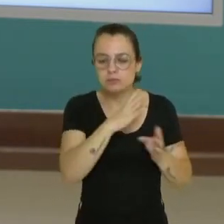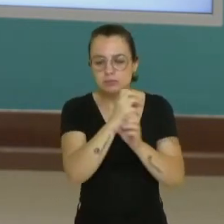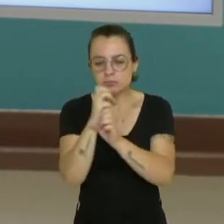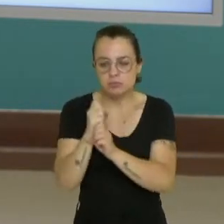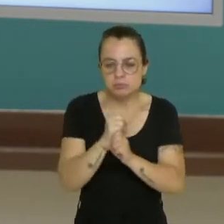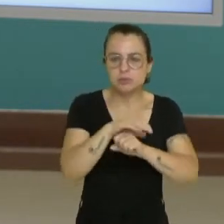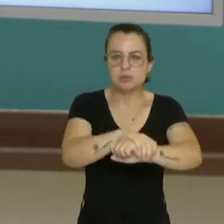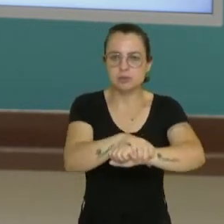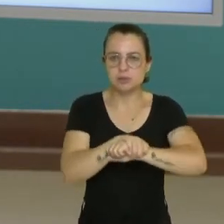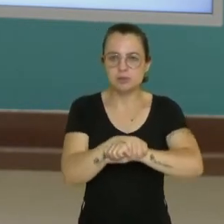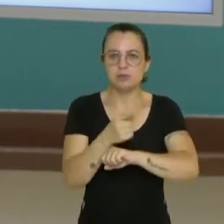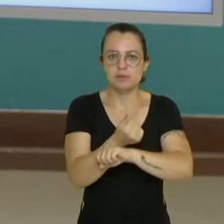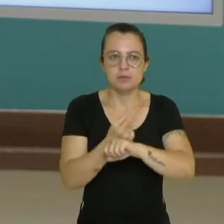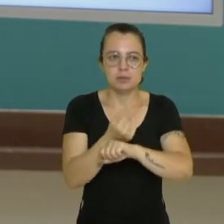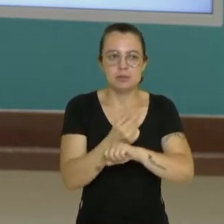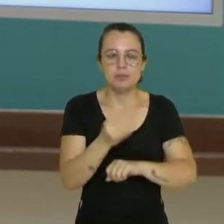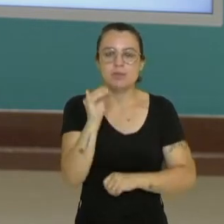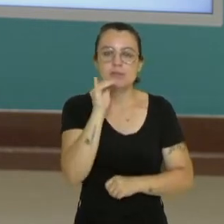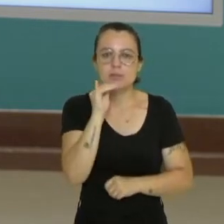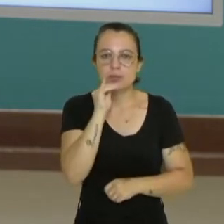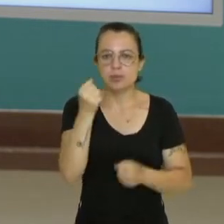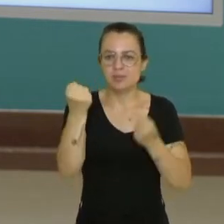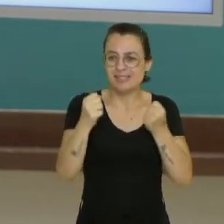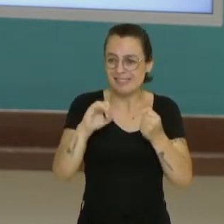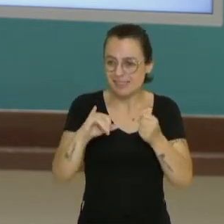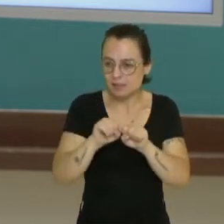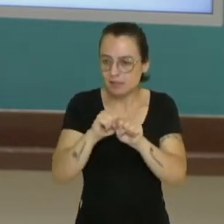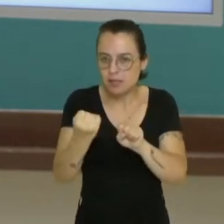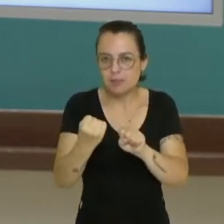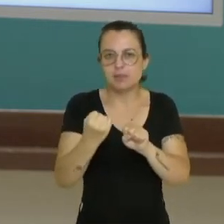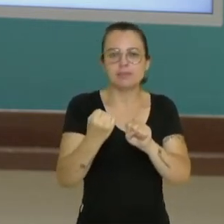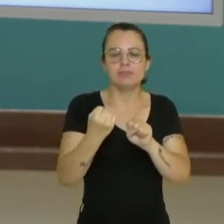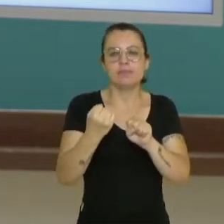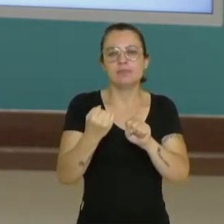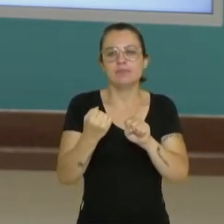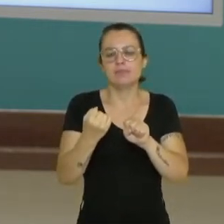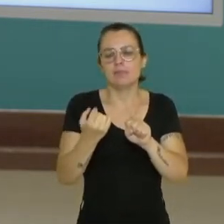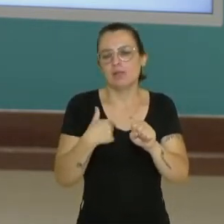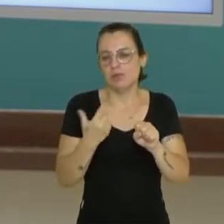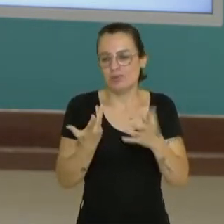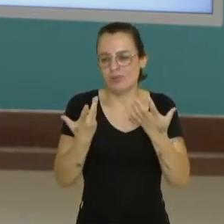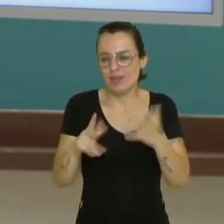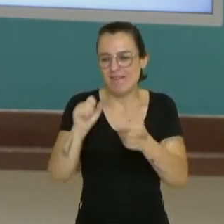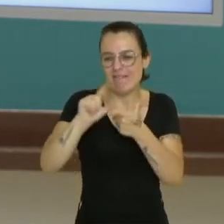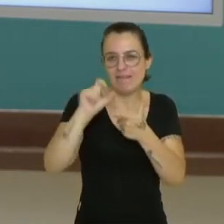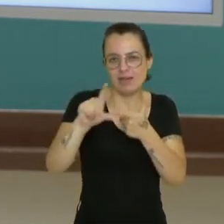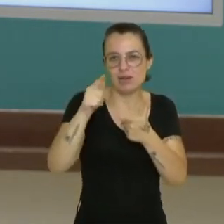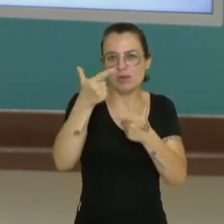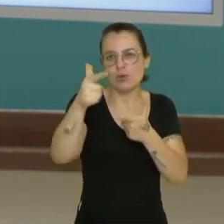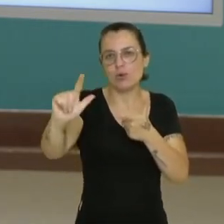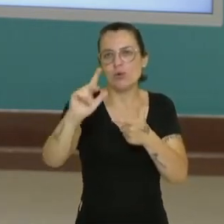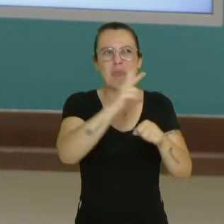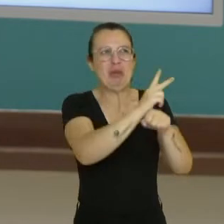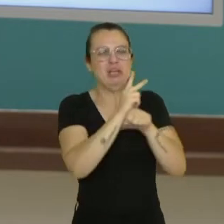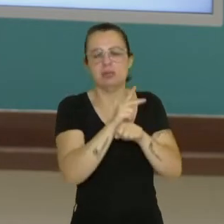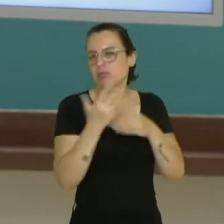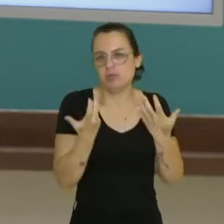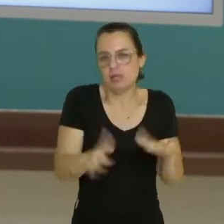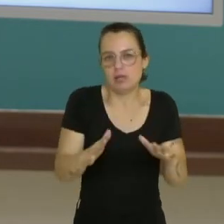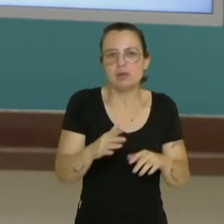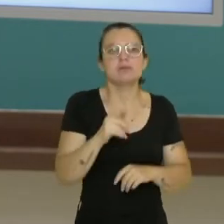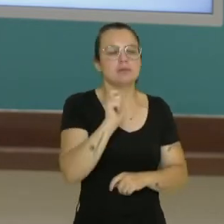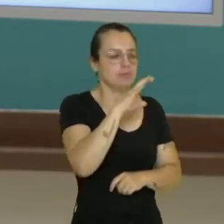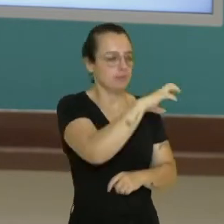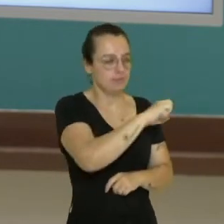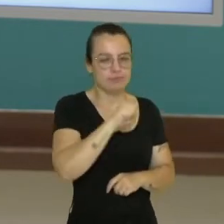aquela segurança financeira. Por exemplo, o carro da família quebra. Você não quer fazer um financiamento, um empréstimo para pagar? Você pode